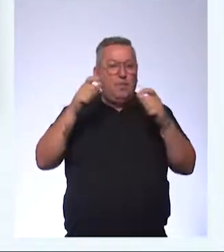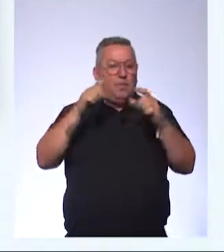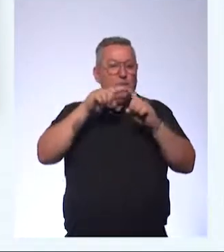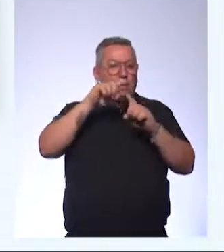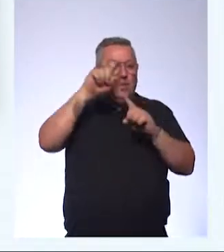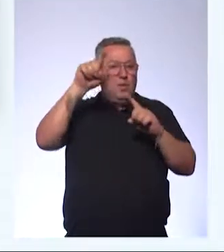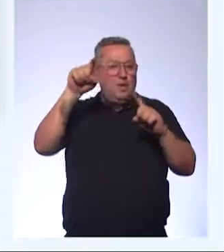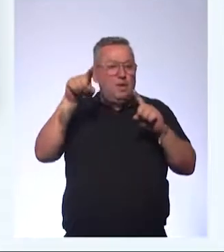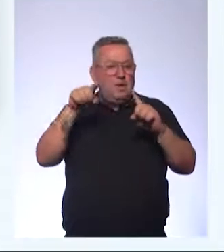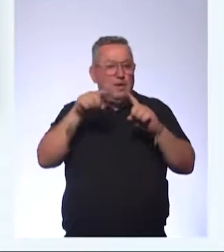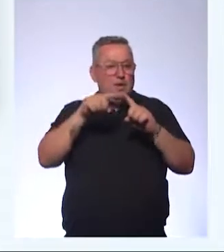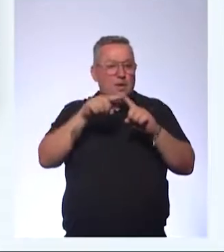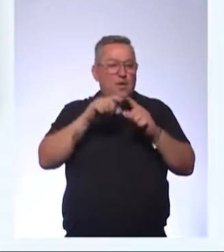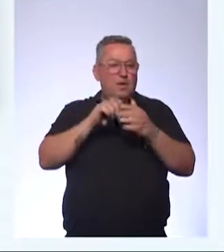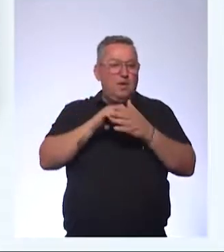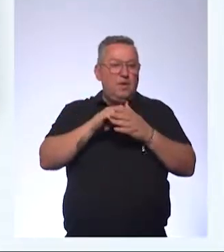da